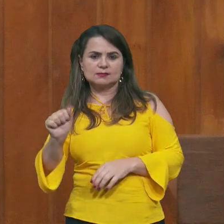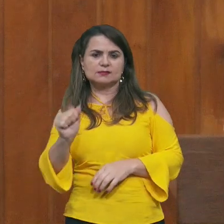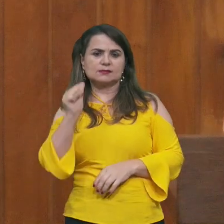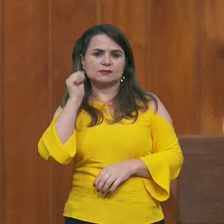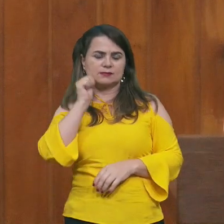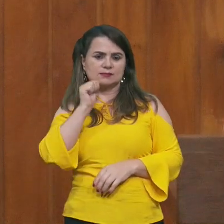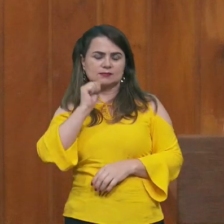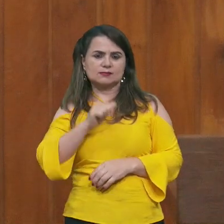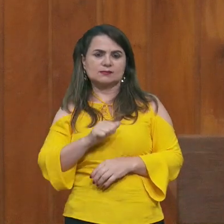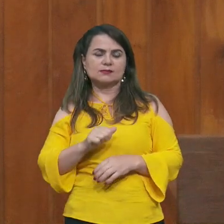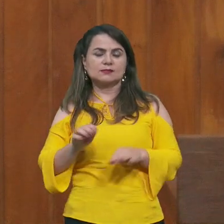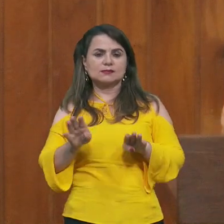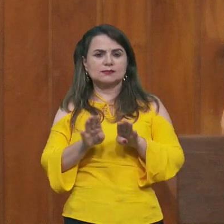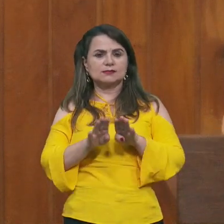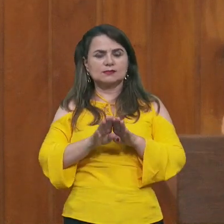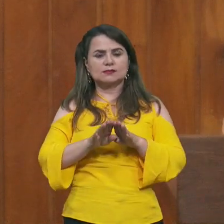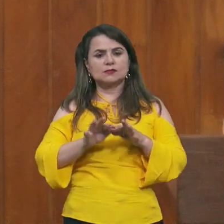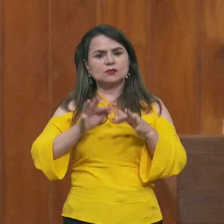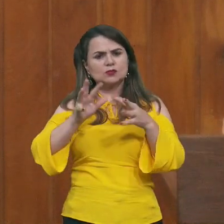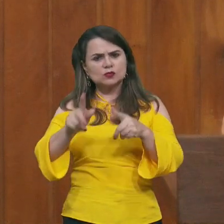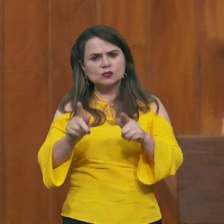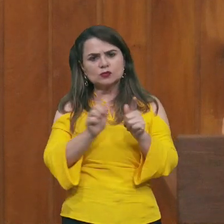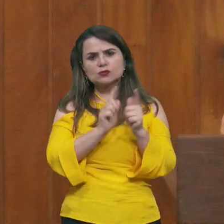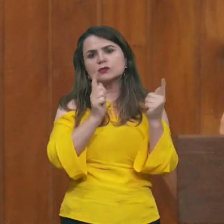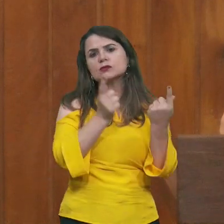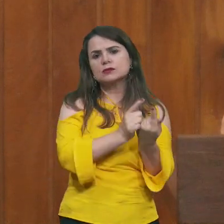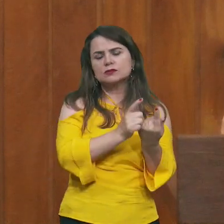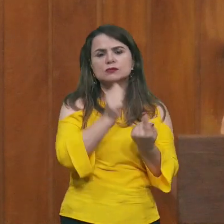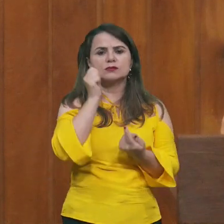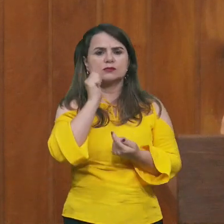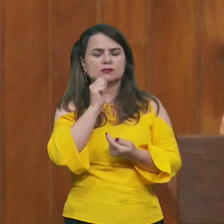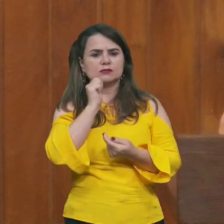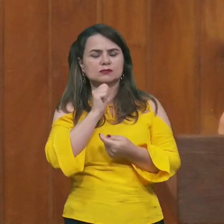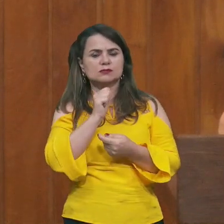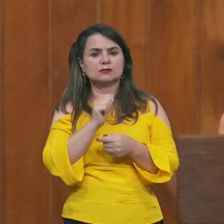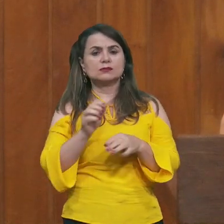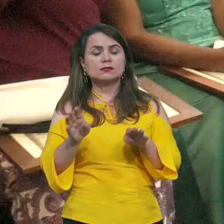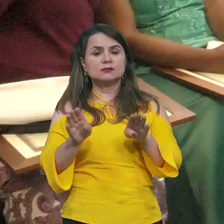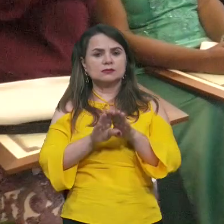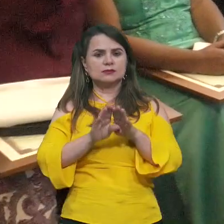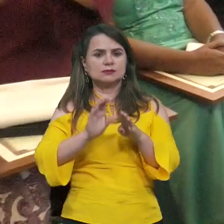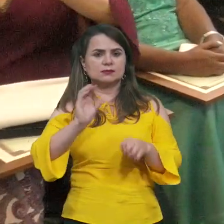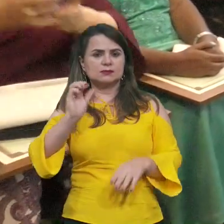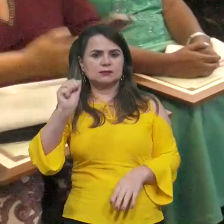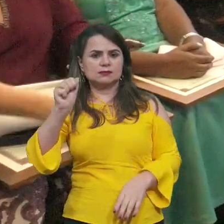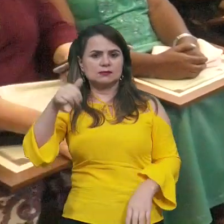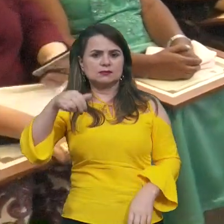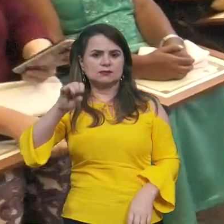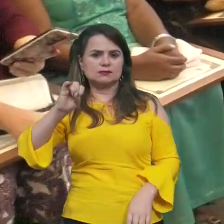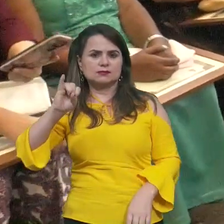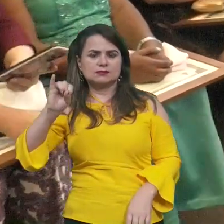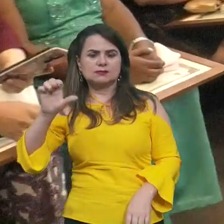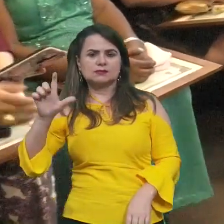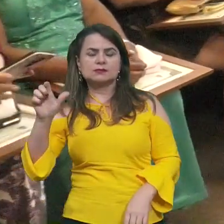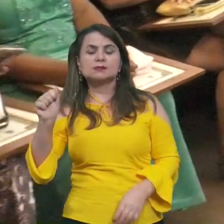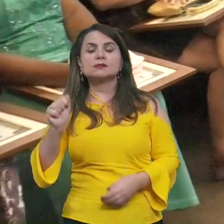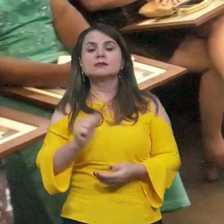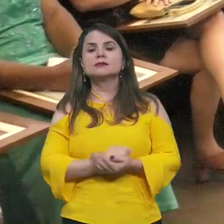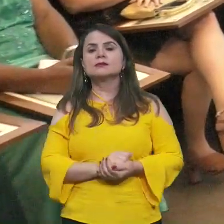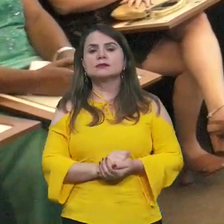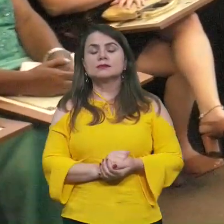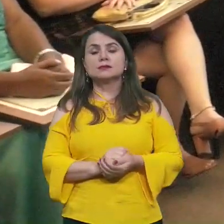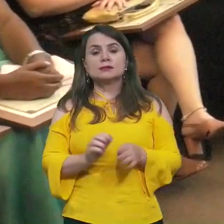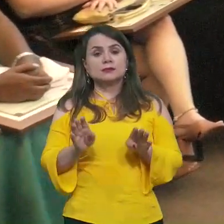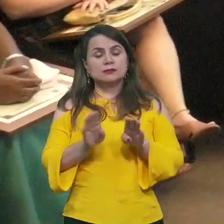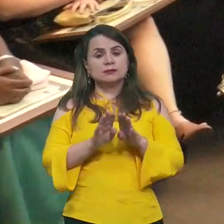as homenageadas e o Conselho da Mulher, na pessoa da Camila Rodrigues da Silva. Quero cumprimentar a todos